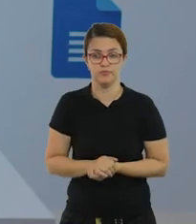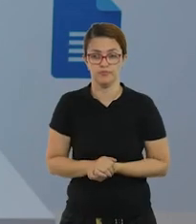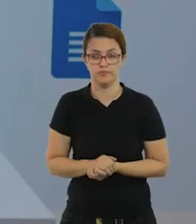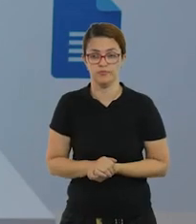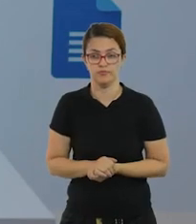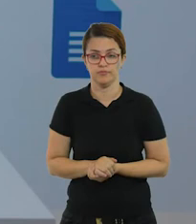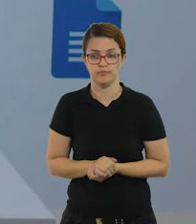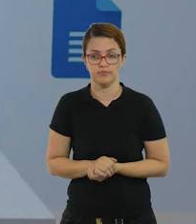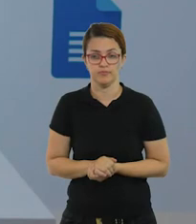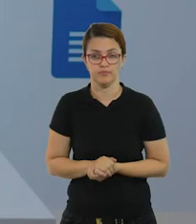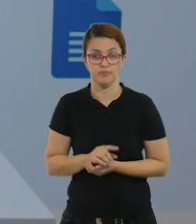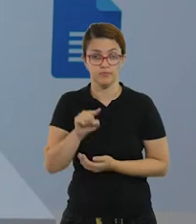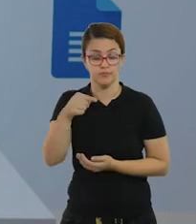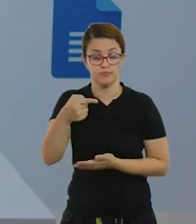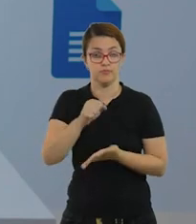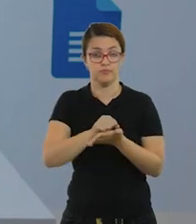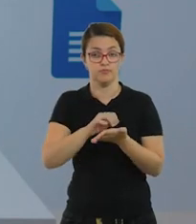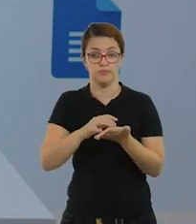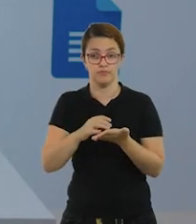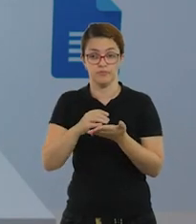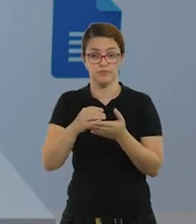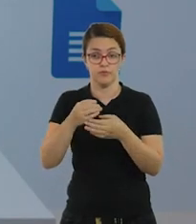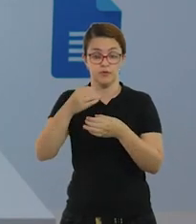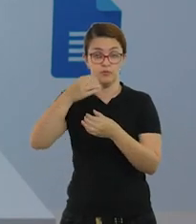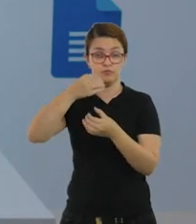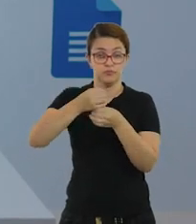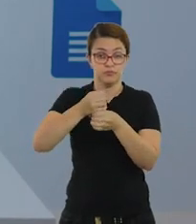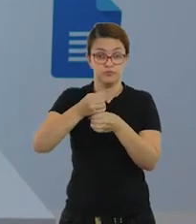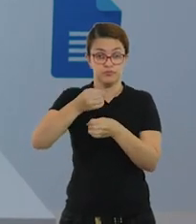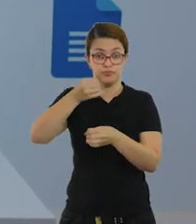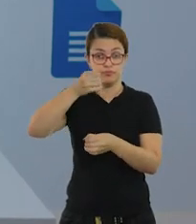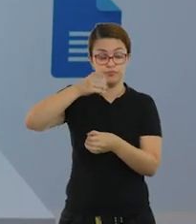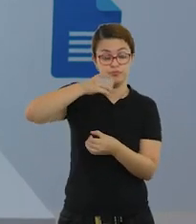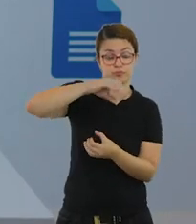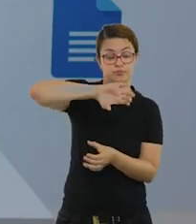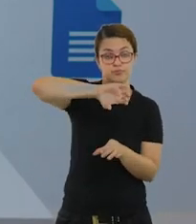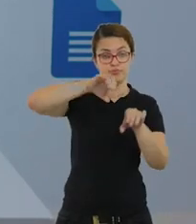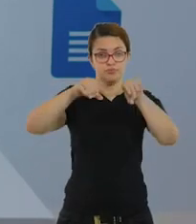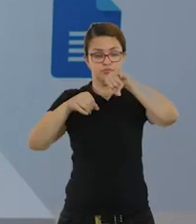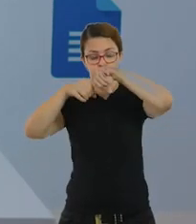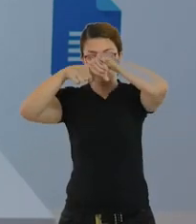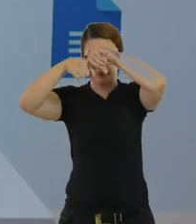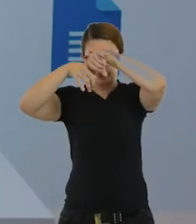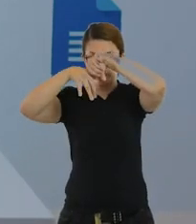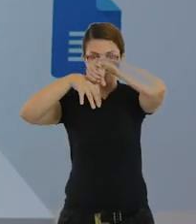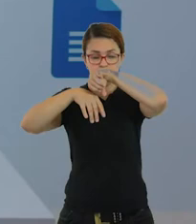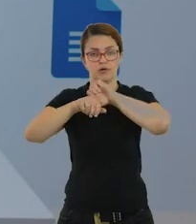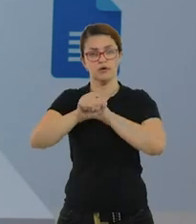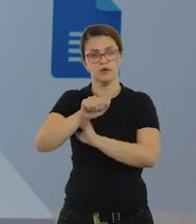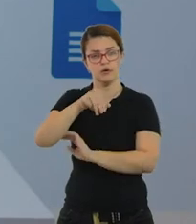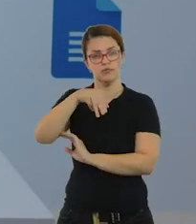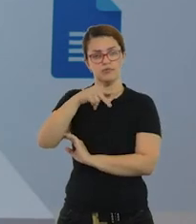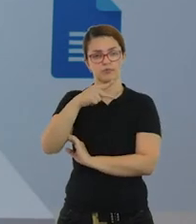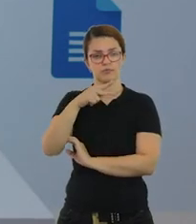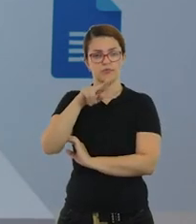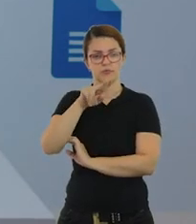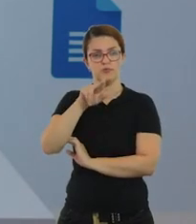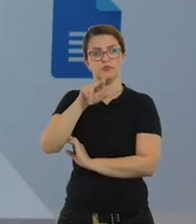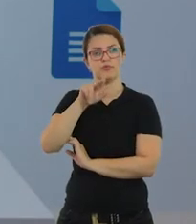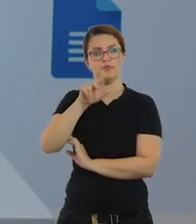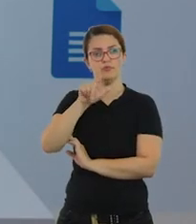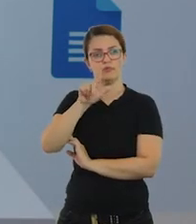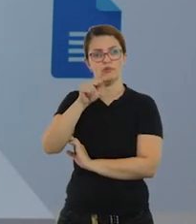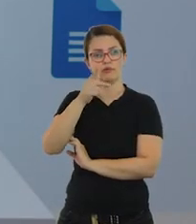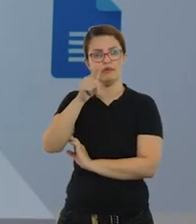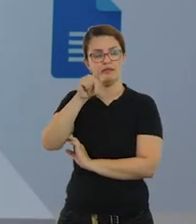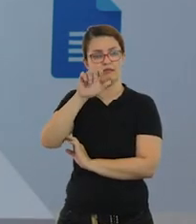Nossa próxima atividade é uma ampulheta. Vamos construir uma ampulheta. Vocês conhecem a ampulheta? Ela é um